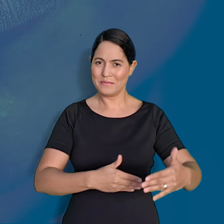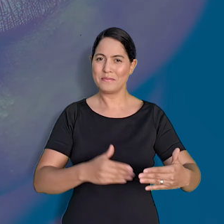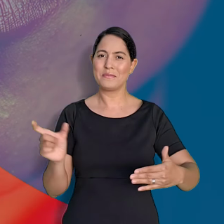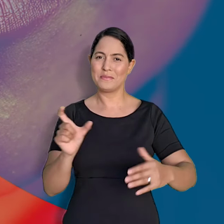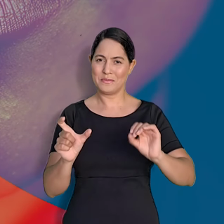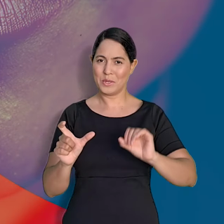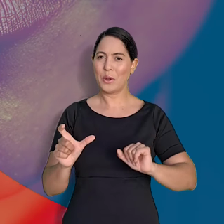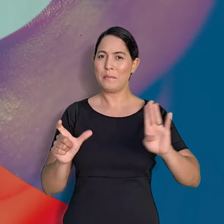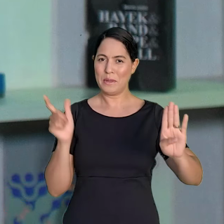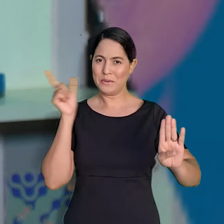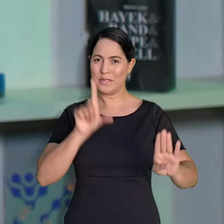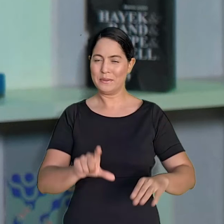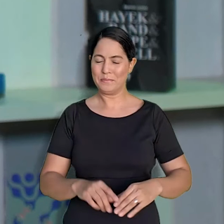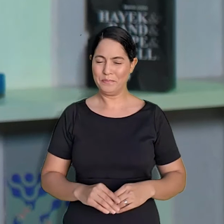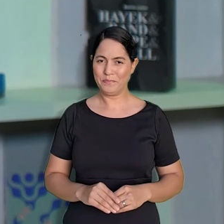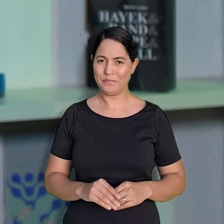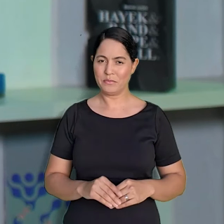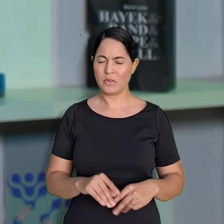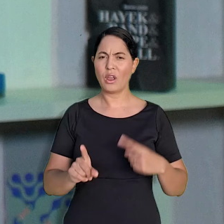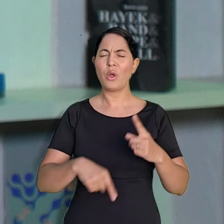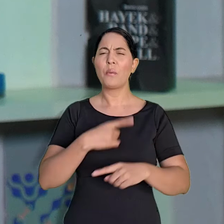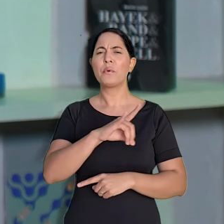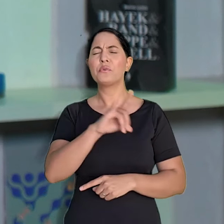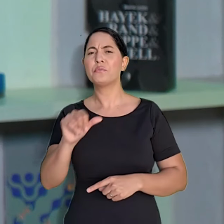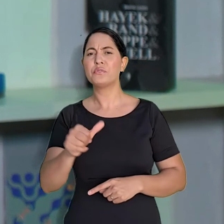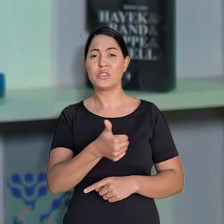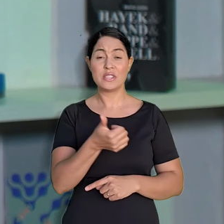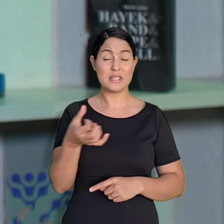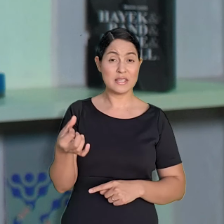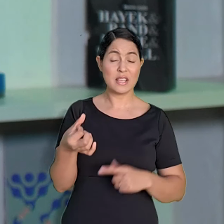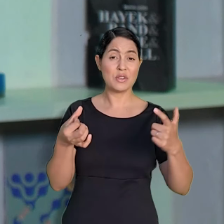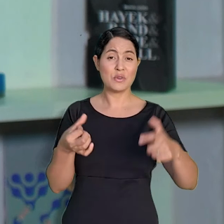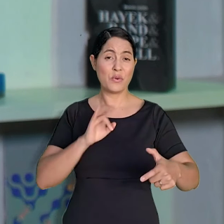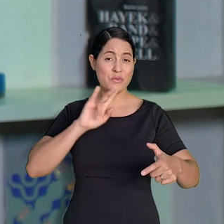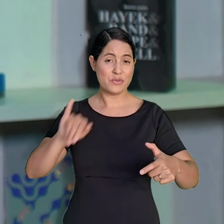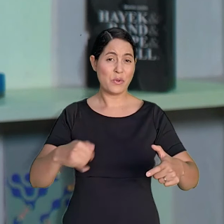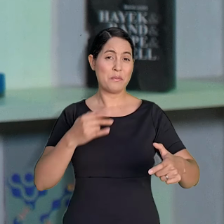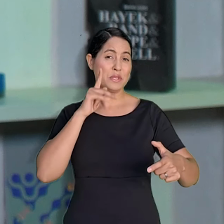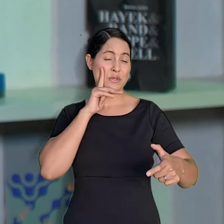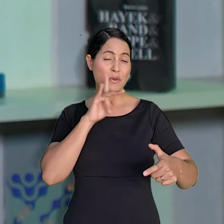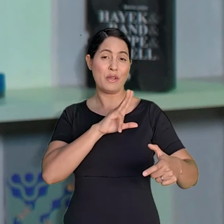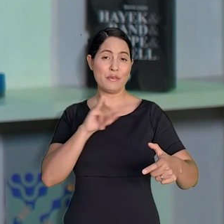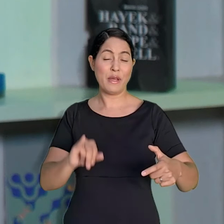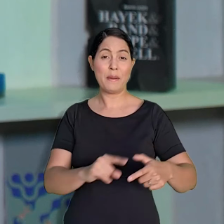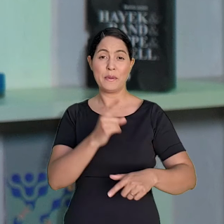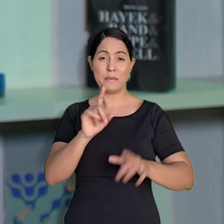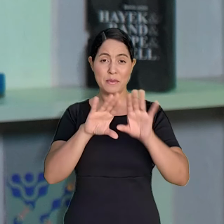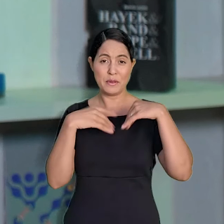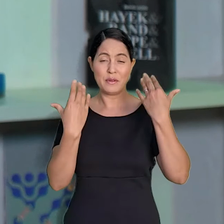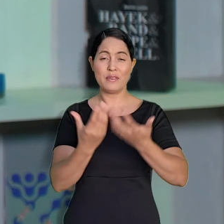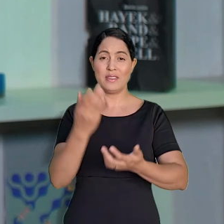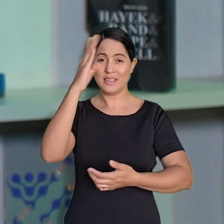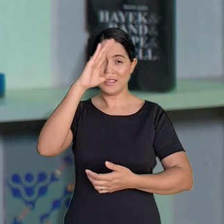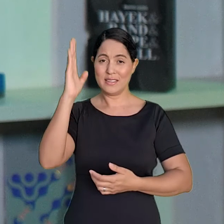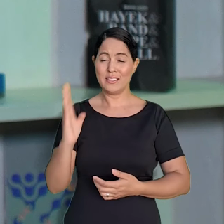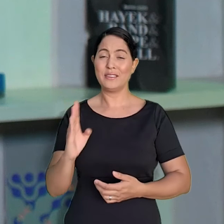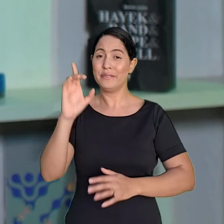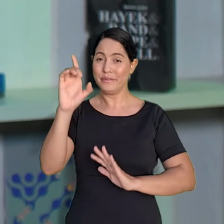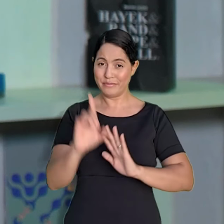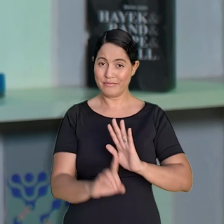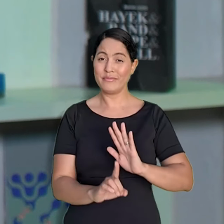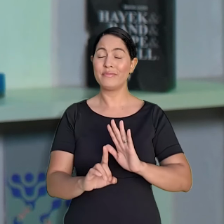Brasil. No próximo dia 16, a cidade de João Pessoa recebe a primeira Conferência Nacional